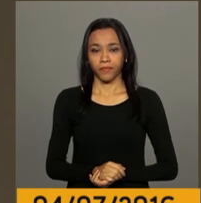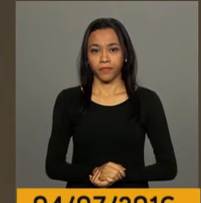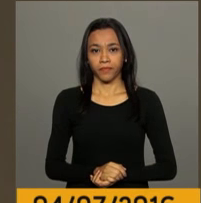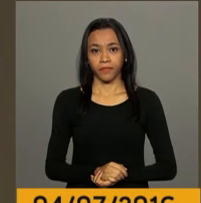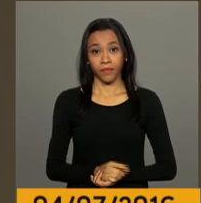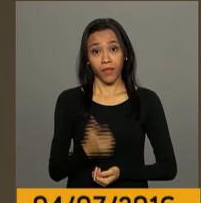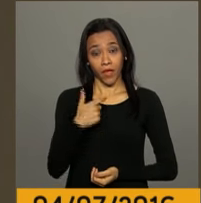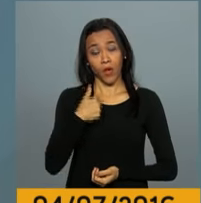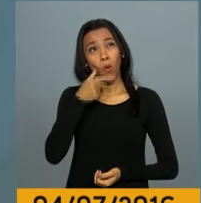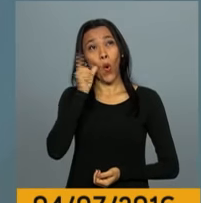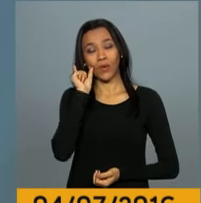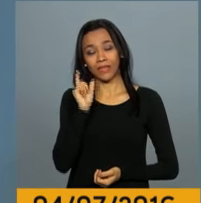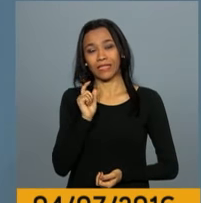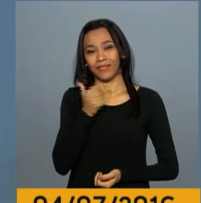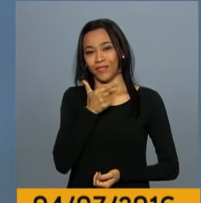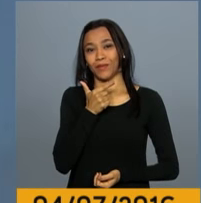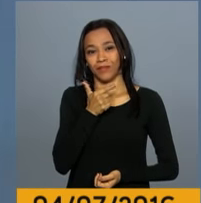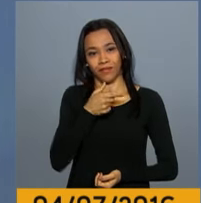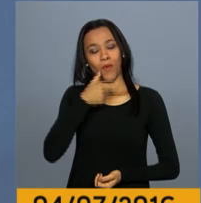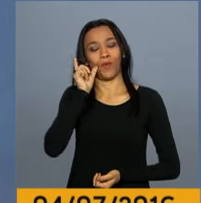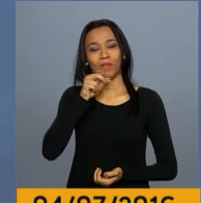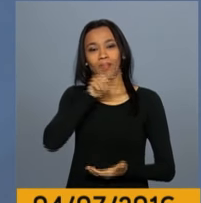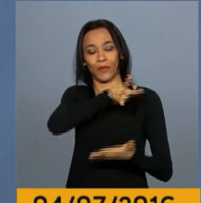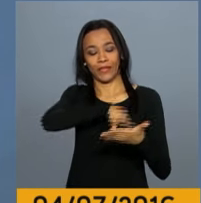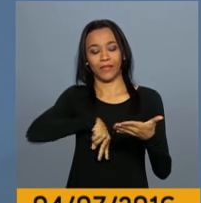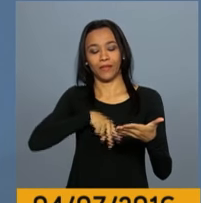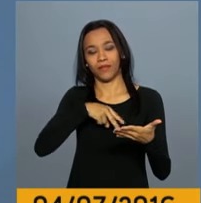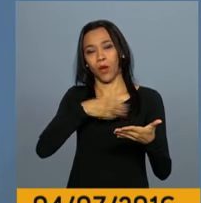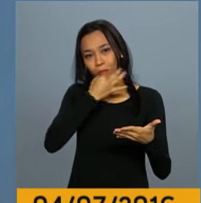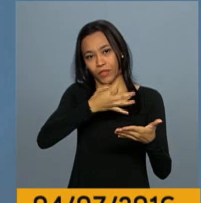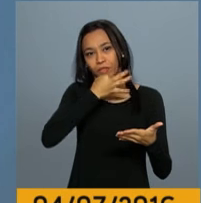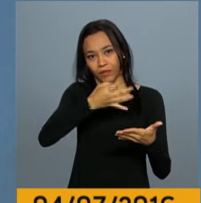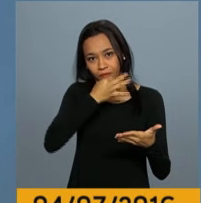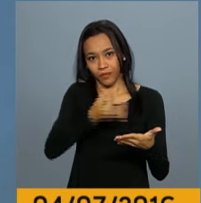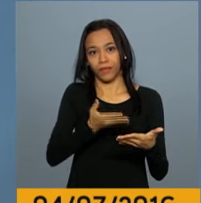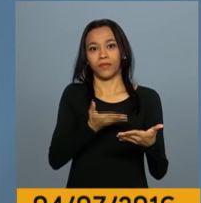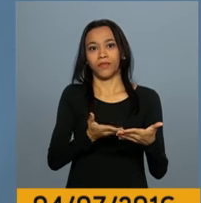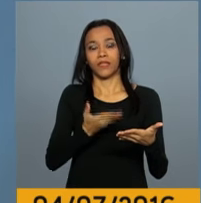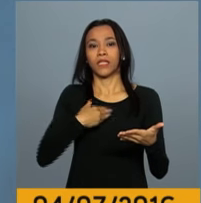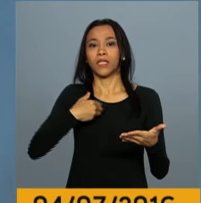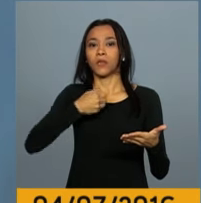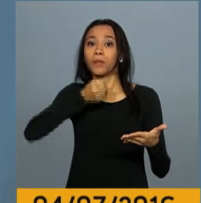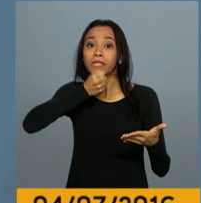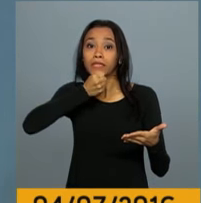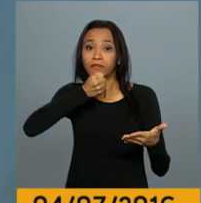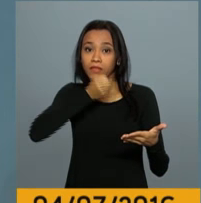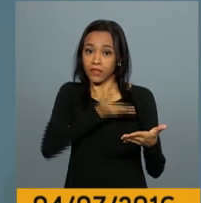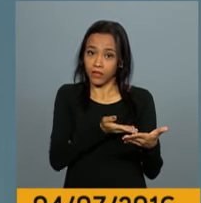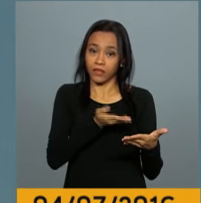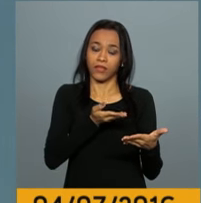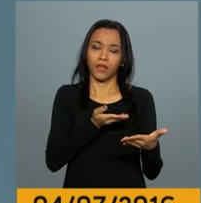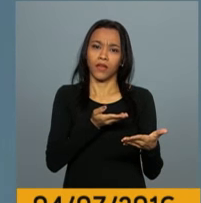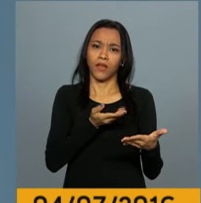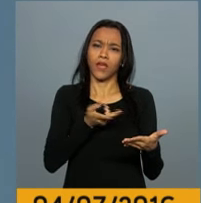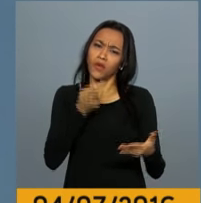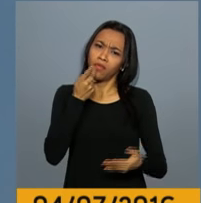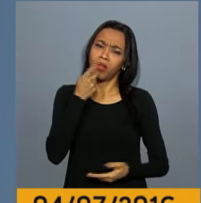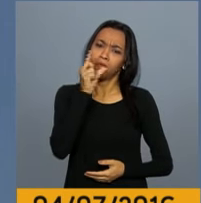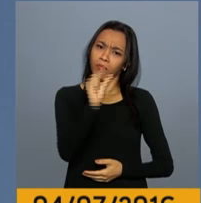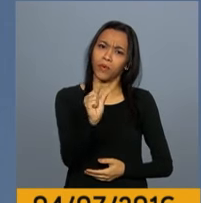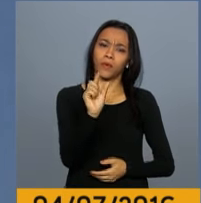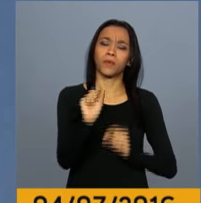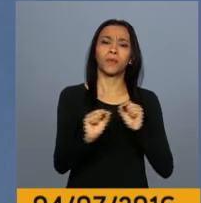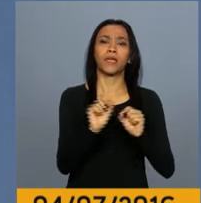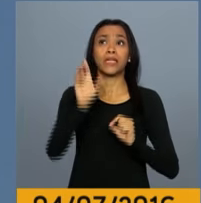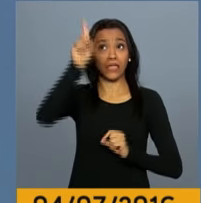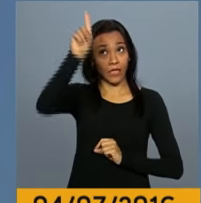Eu até li ontem num comentarista, porque em face de uma entrevista que deu, eu disse um pouco isto, que eu acho